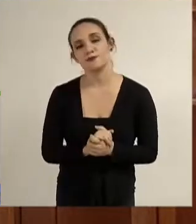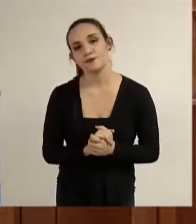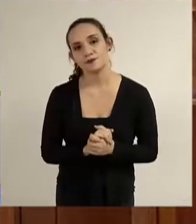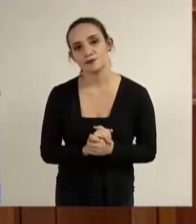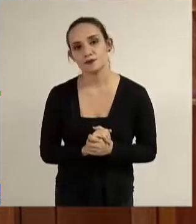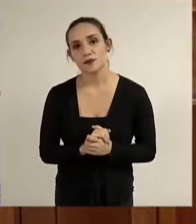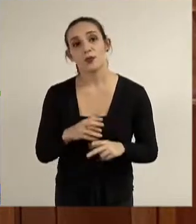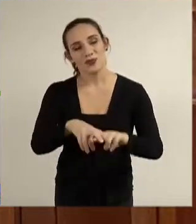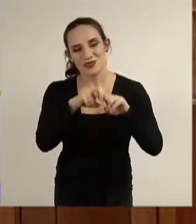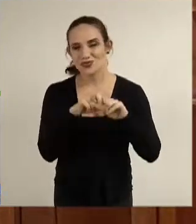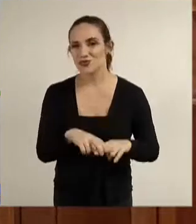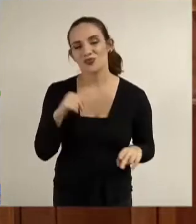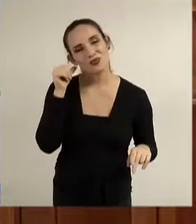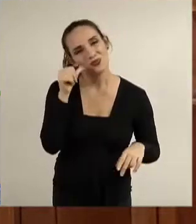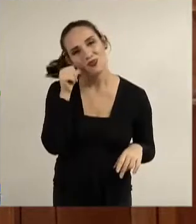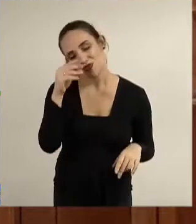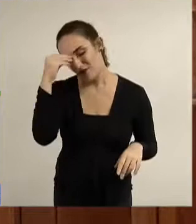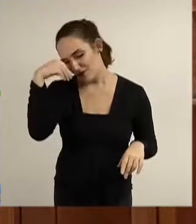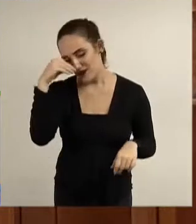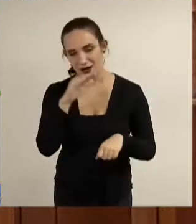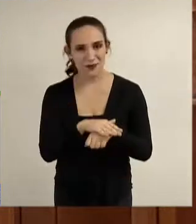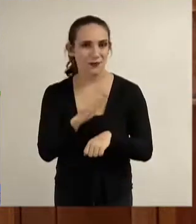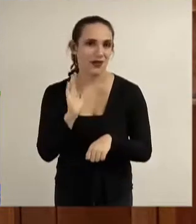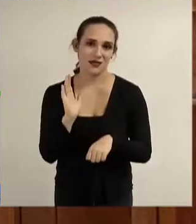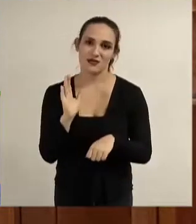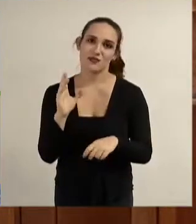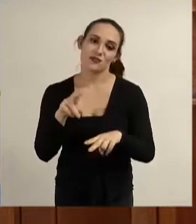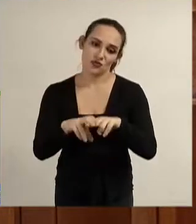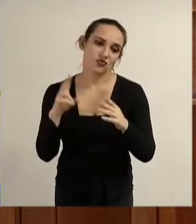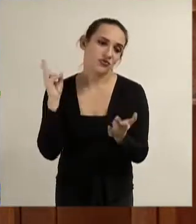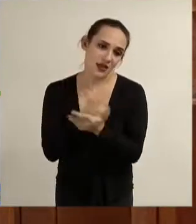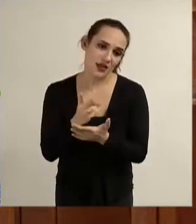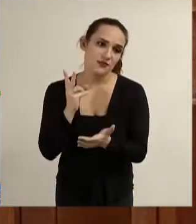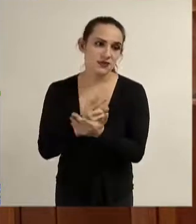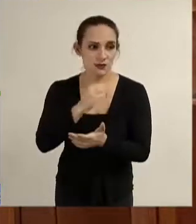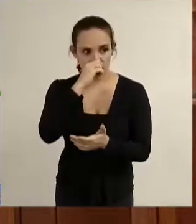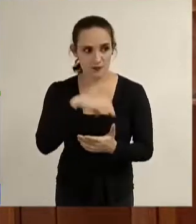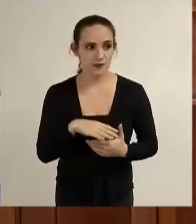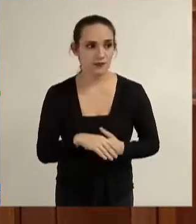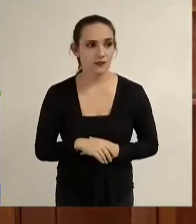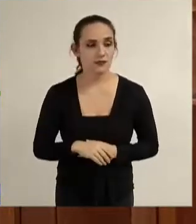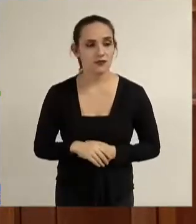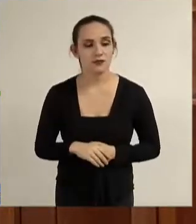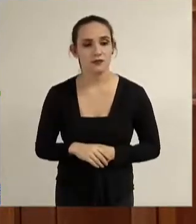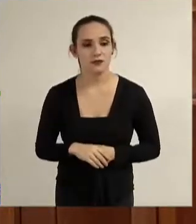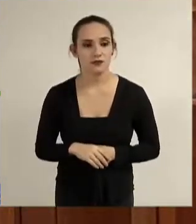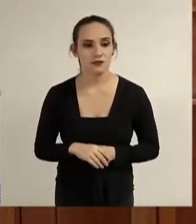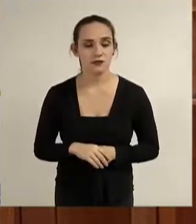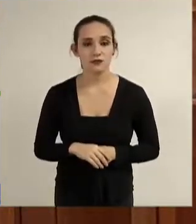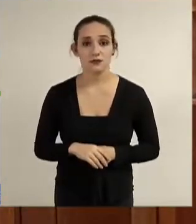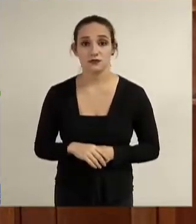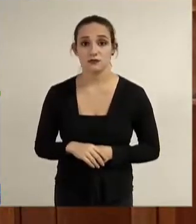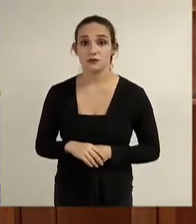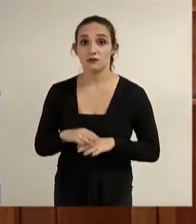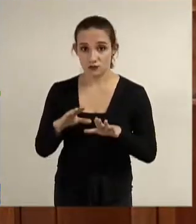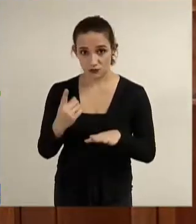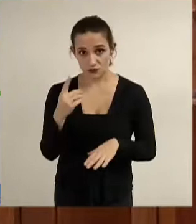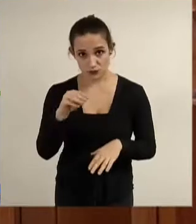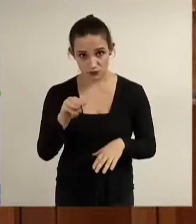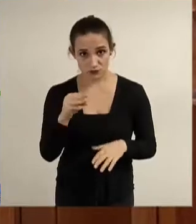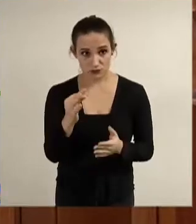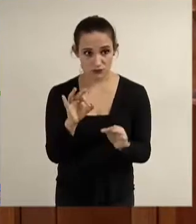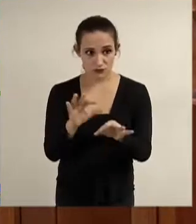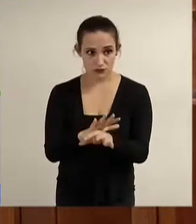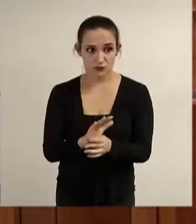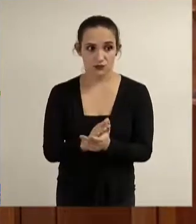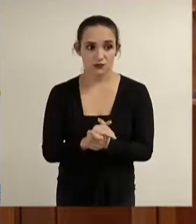as torna vulneráveis e suscetíveis ao ciclo de violência. Só para divertir, nobre deputado, 1 minuto eu.